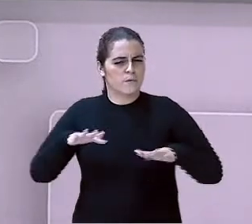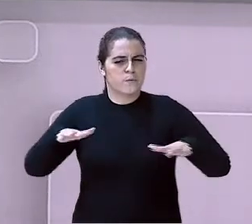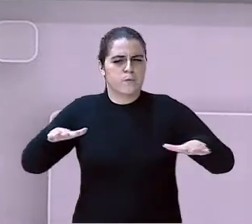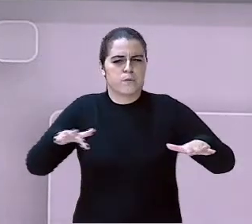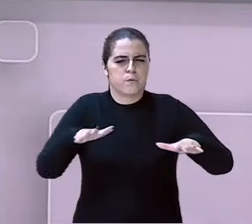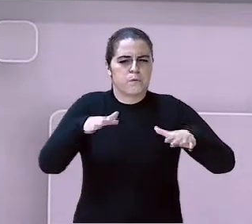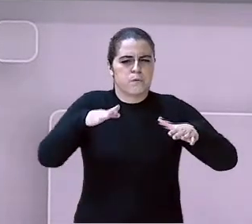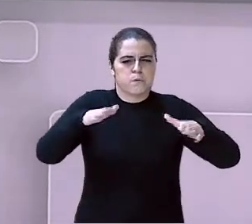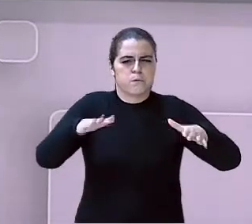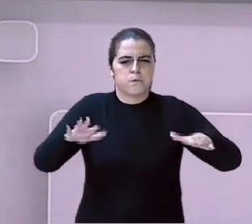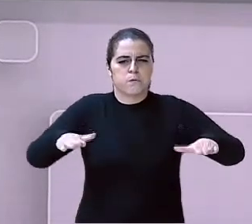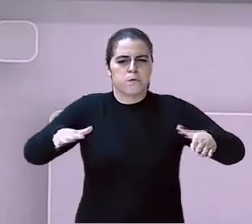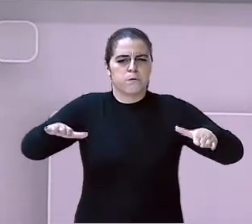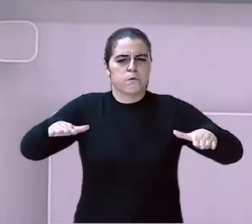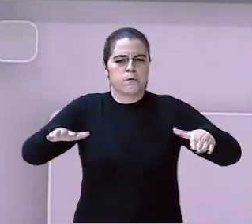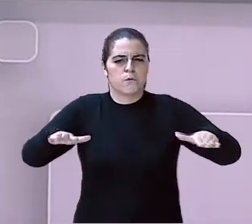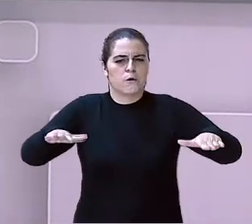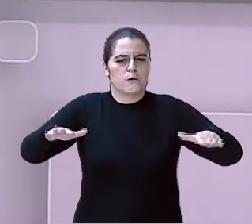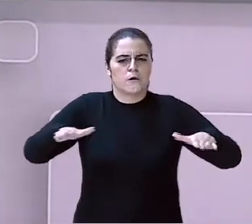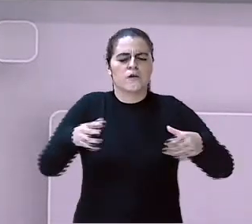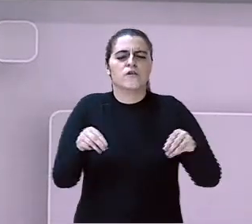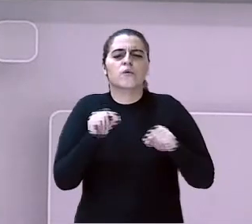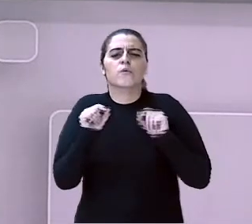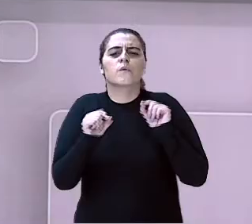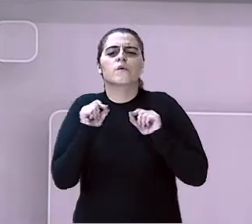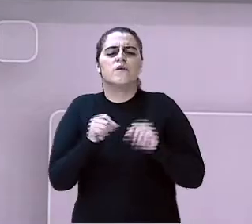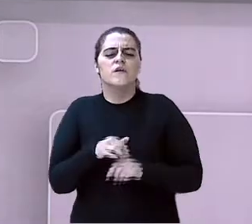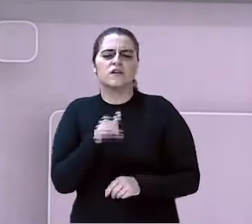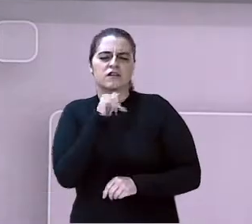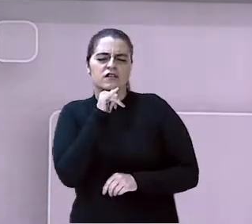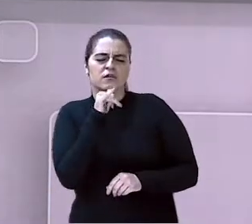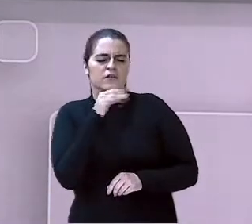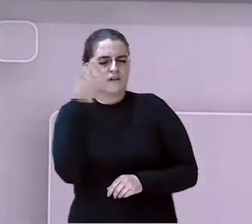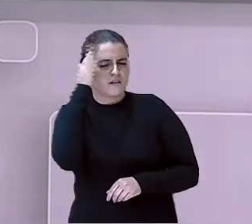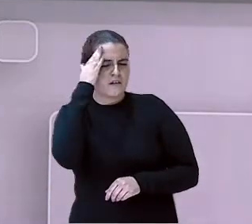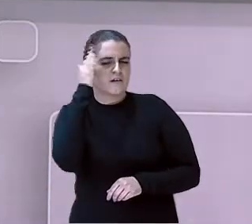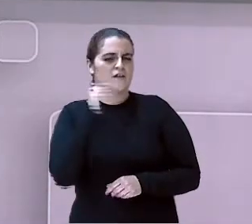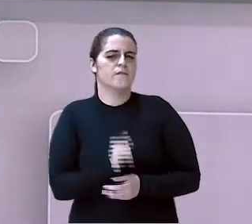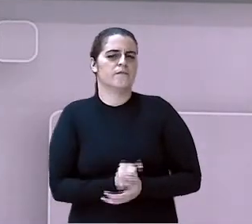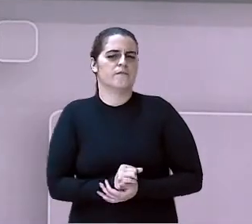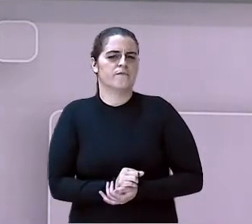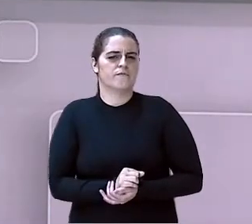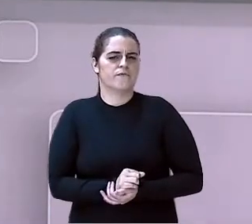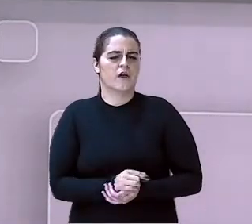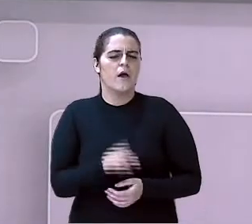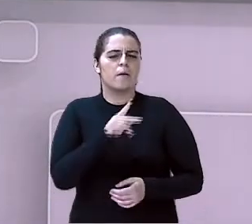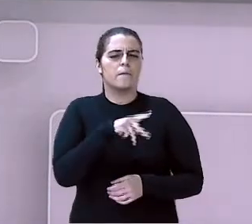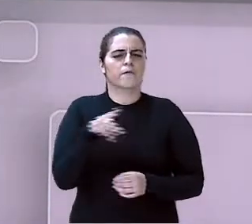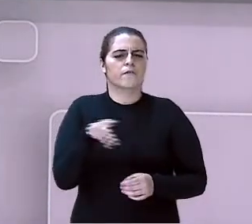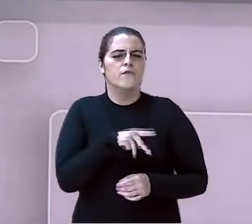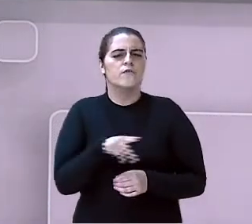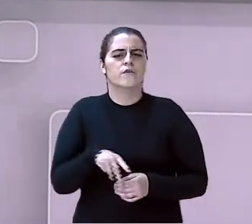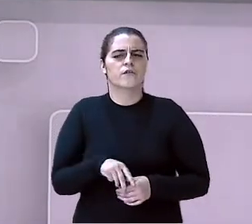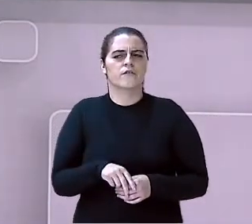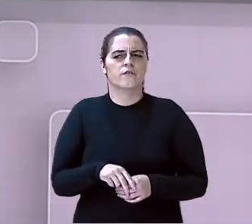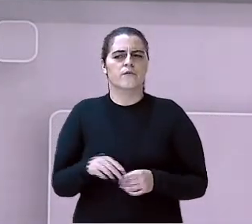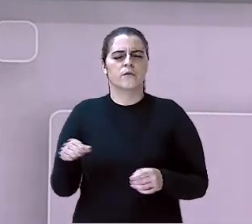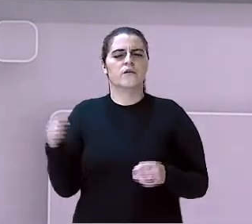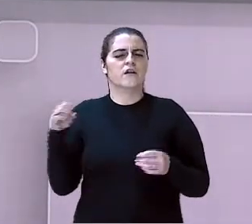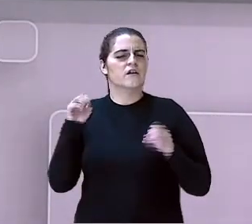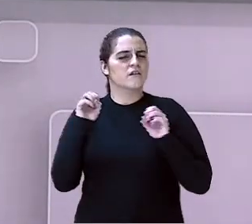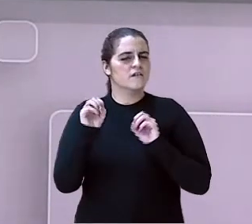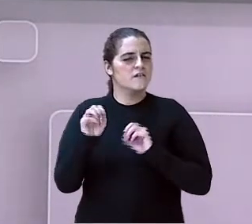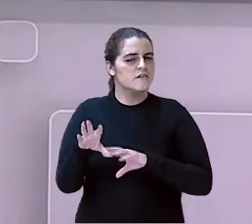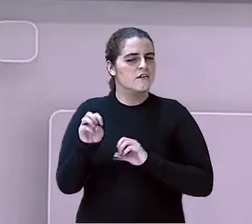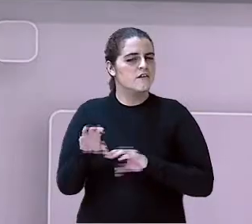Vibrações? O que é vibrações, professora? Um exemplo para você entender. A professora está aqui fazendo a aula para